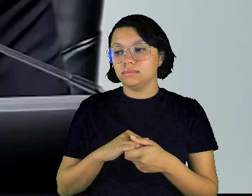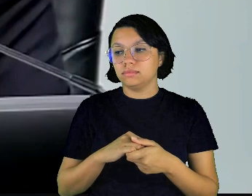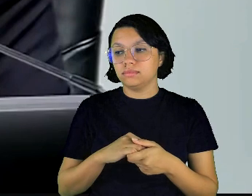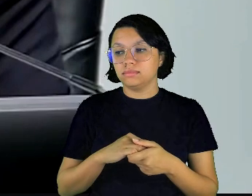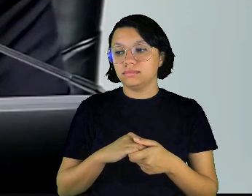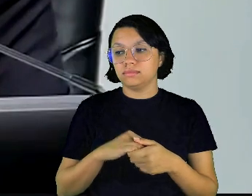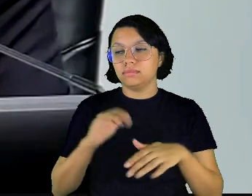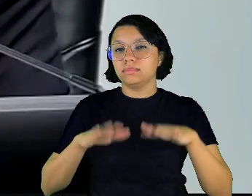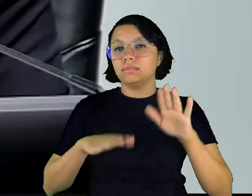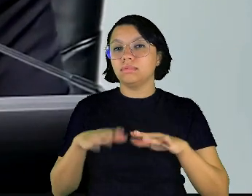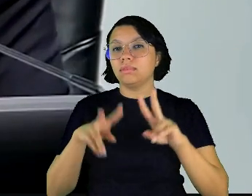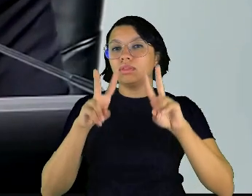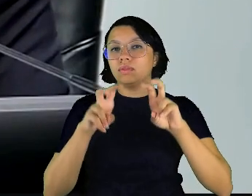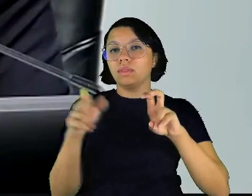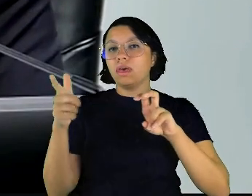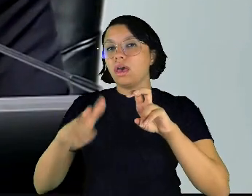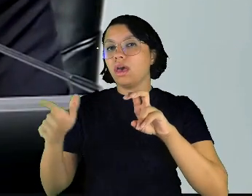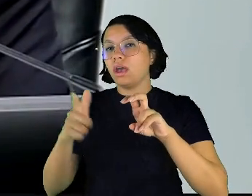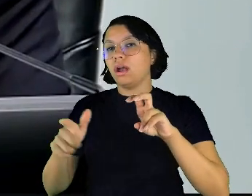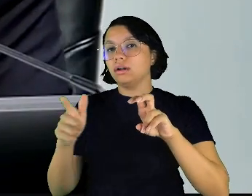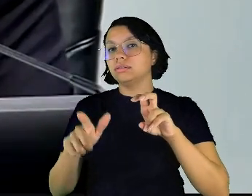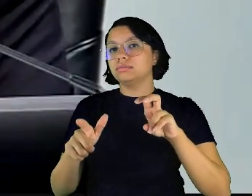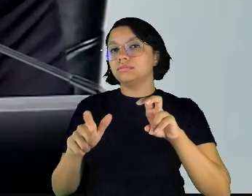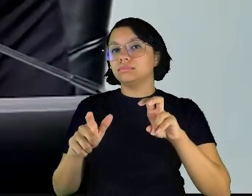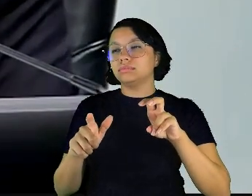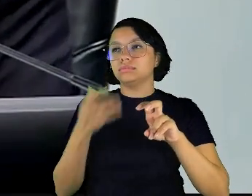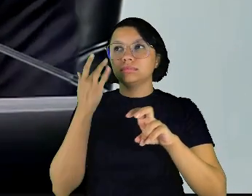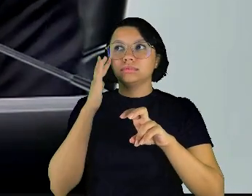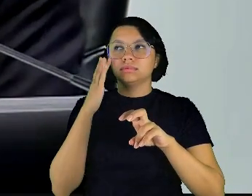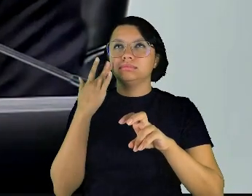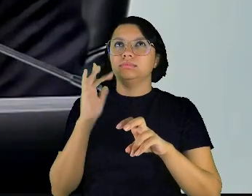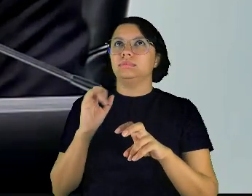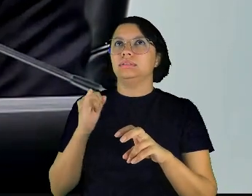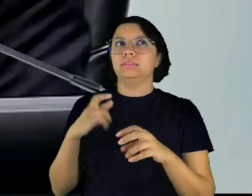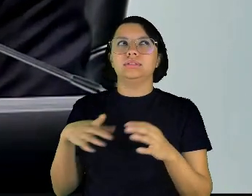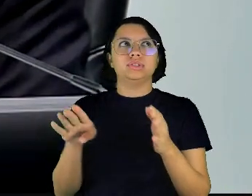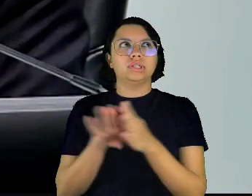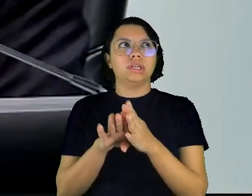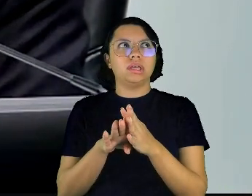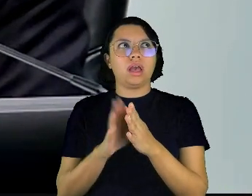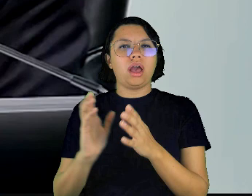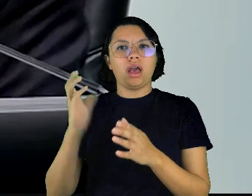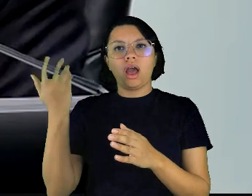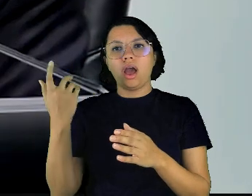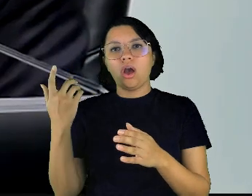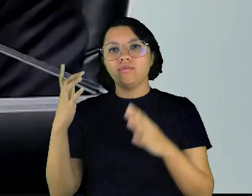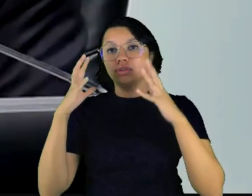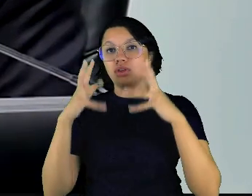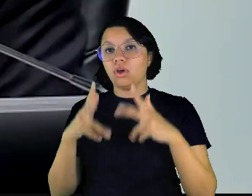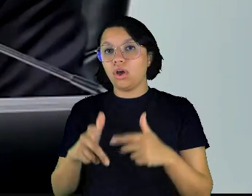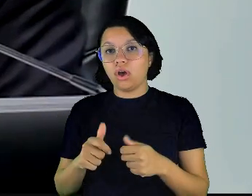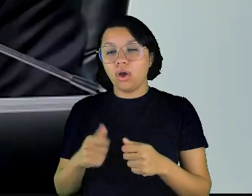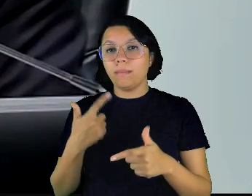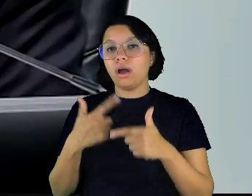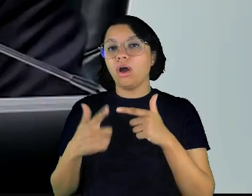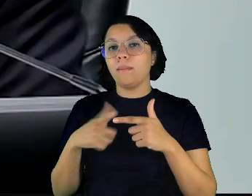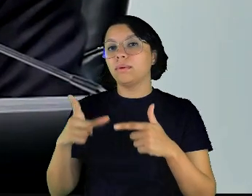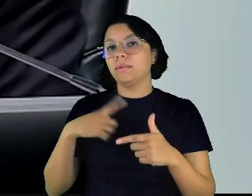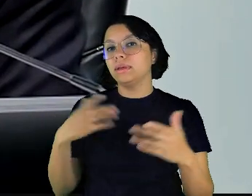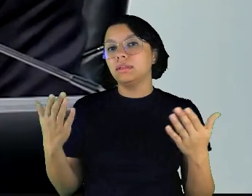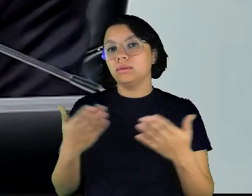mesmo tema repetitivo, eu acho que não sei se ele vai chegar a resolver por completo o problema que nós temos